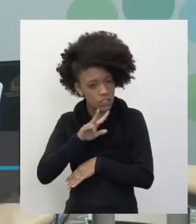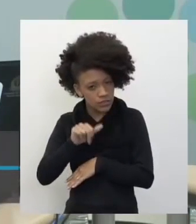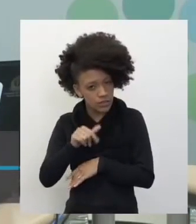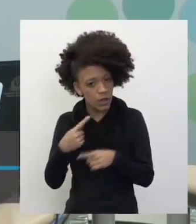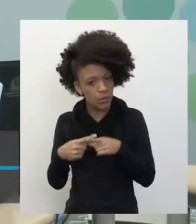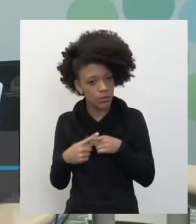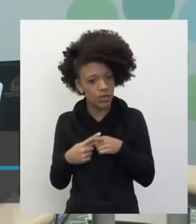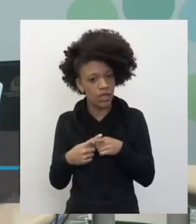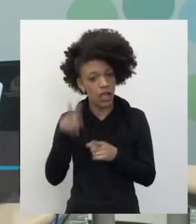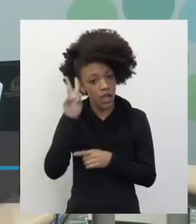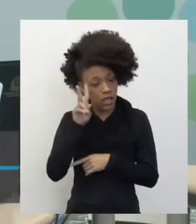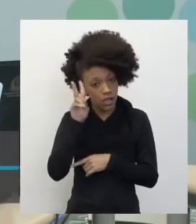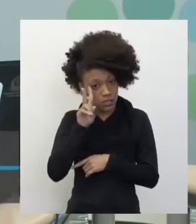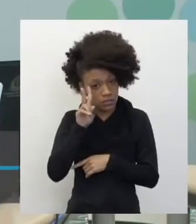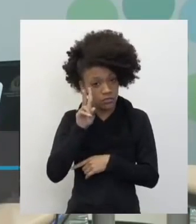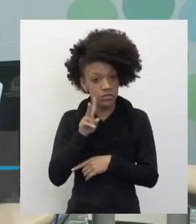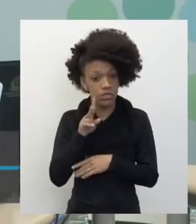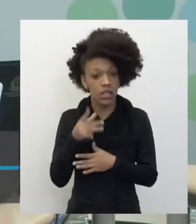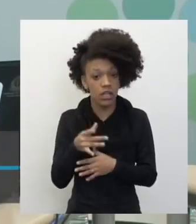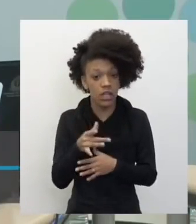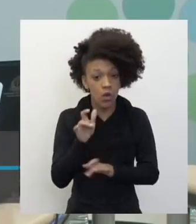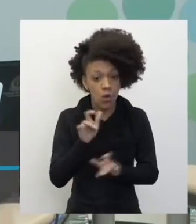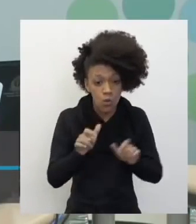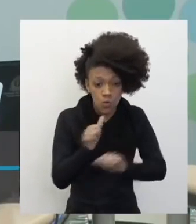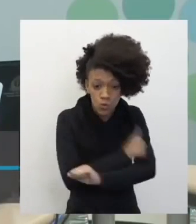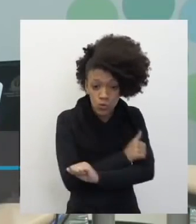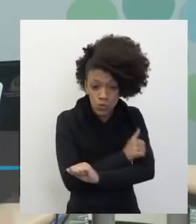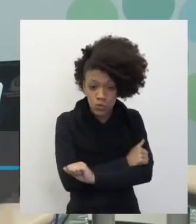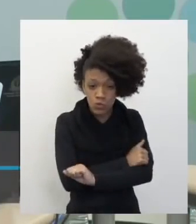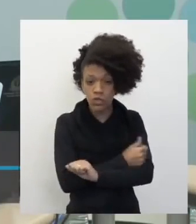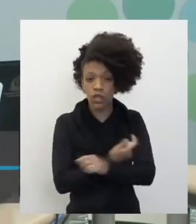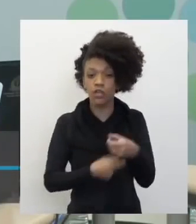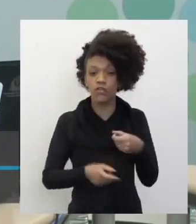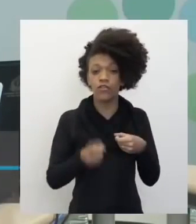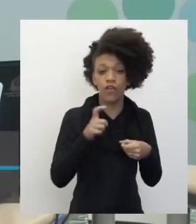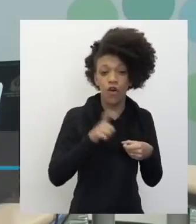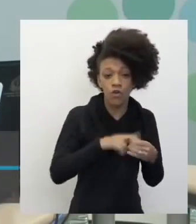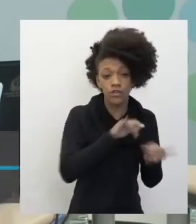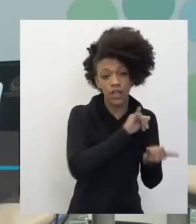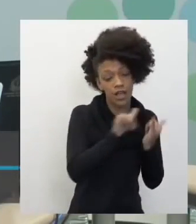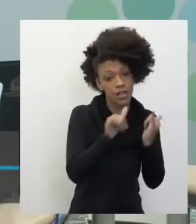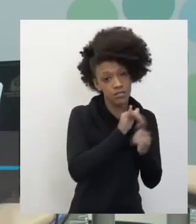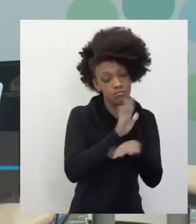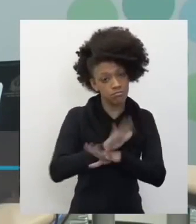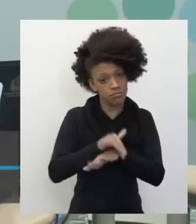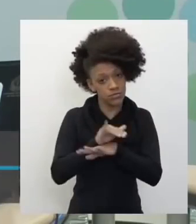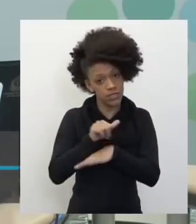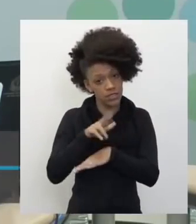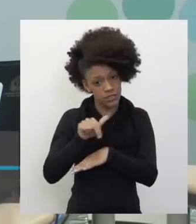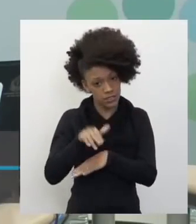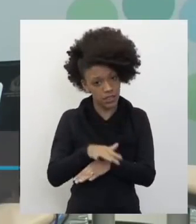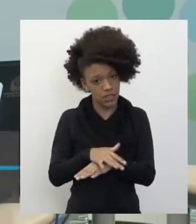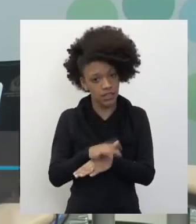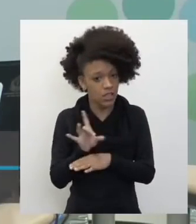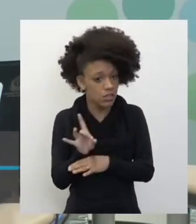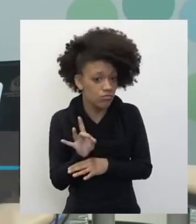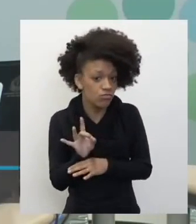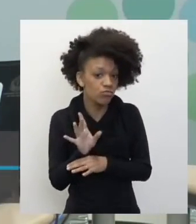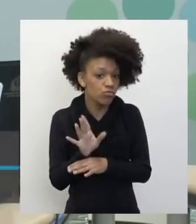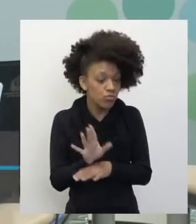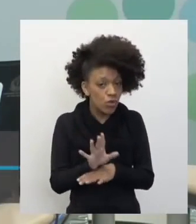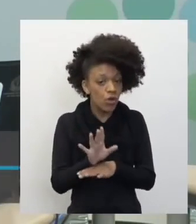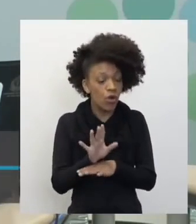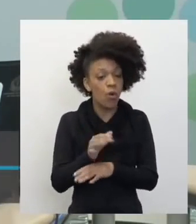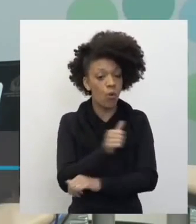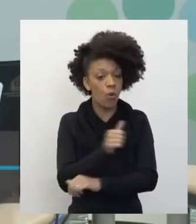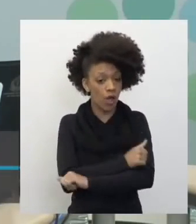ela merece que os alunos também voltem à lenda da Yara. Então, a gente mais ou menos só deu o aluno